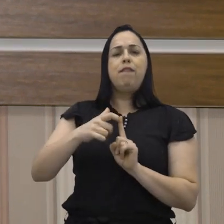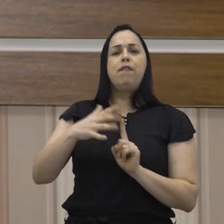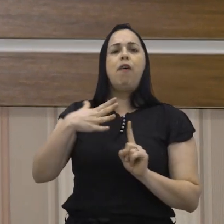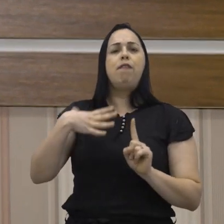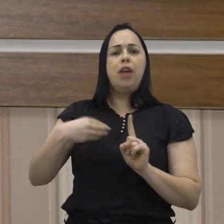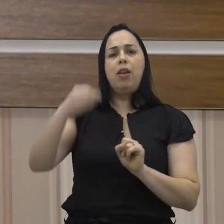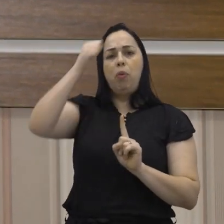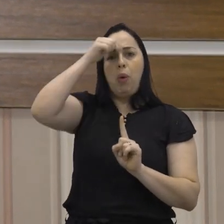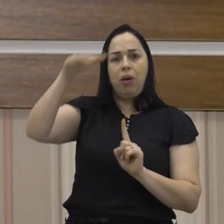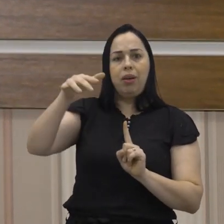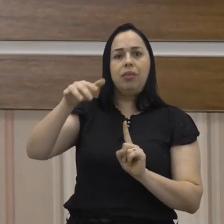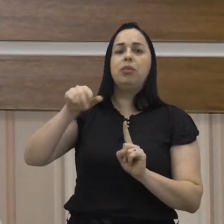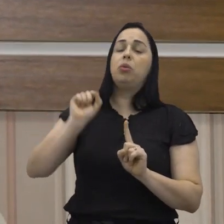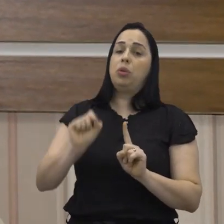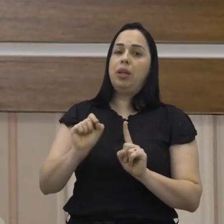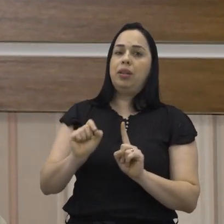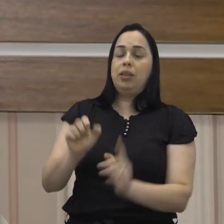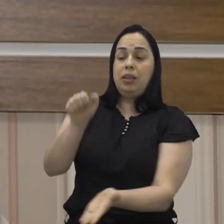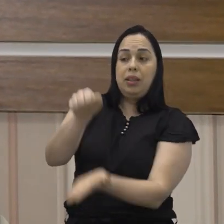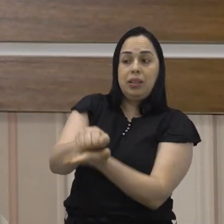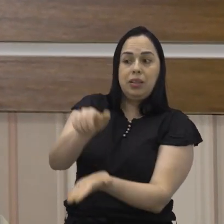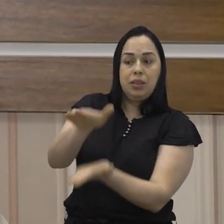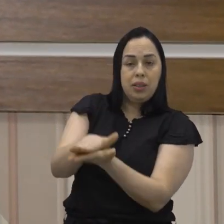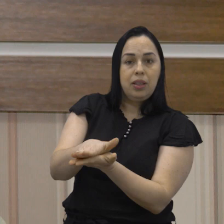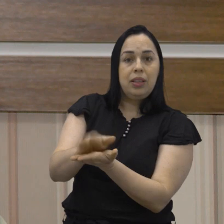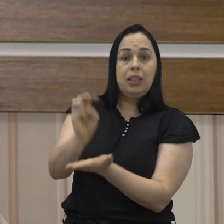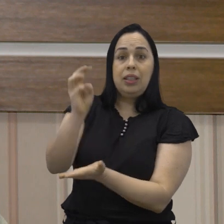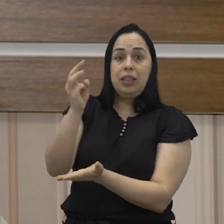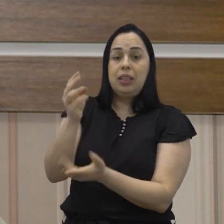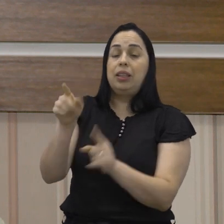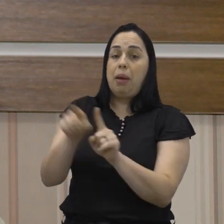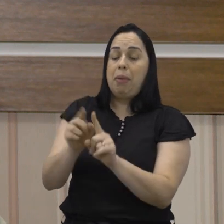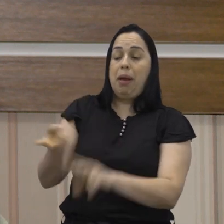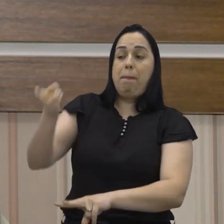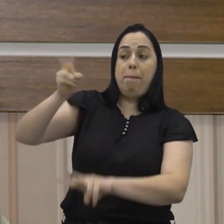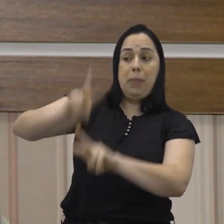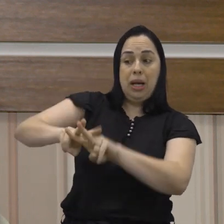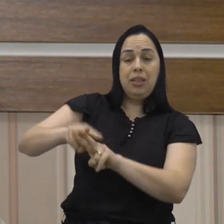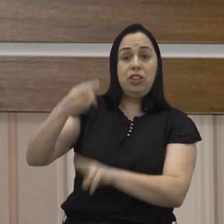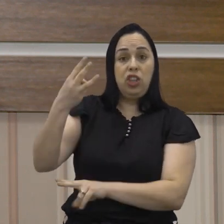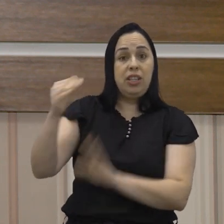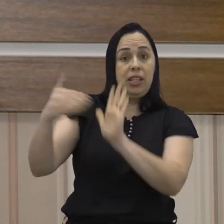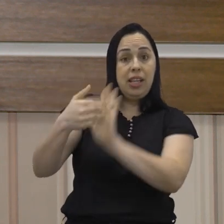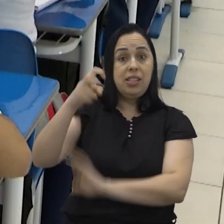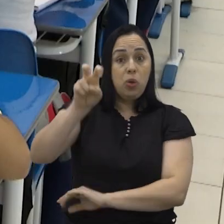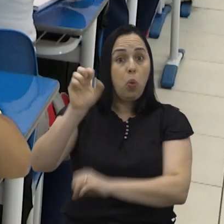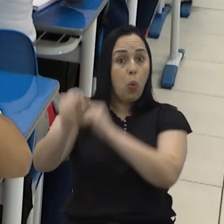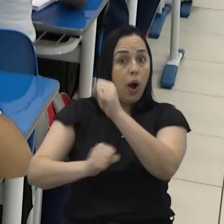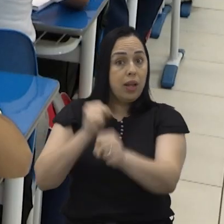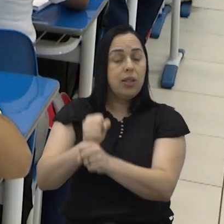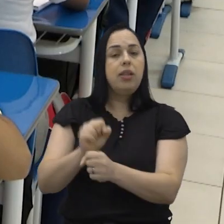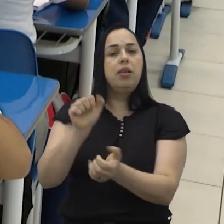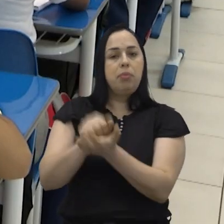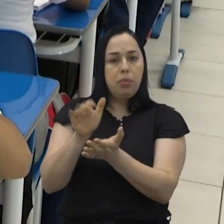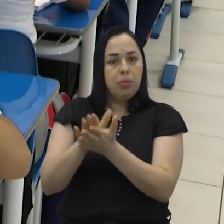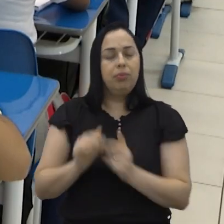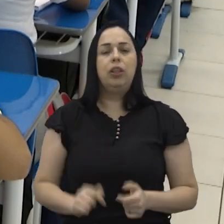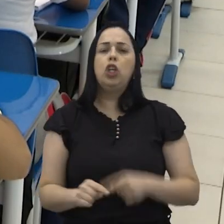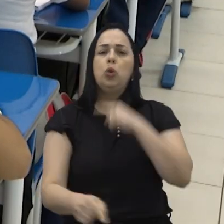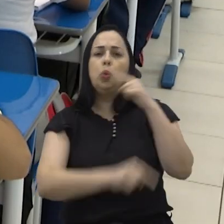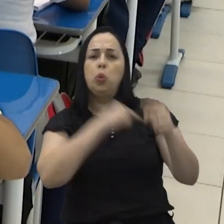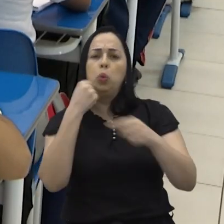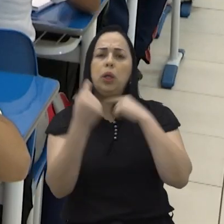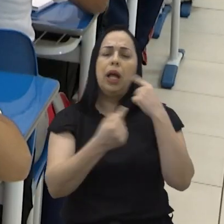aquela criança? É basicamente reclusão de 3 a 5 anos e multa. E em meio a